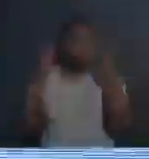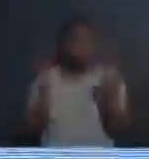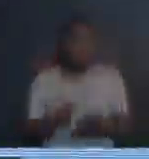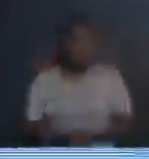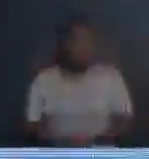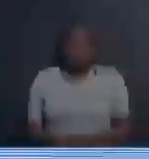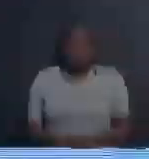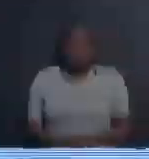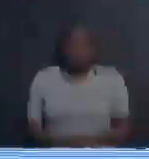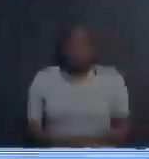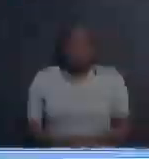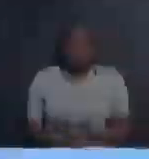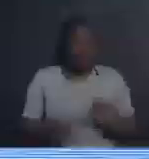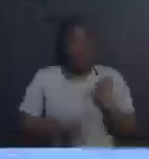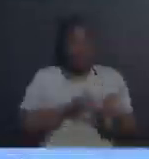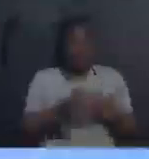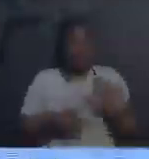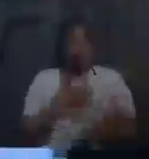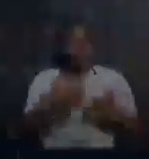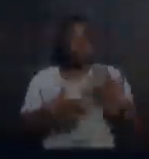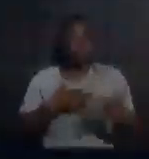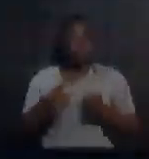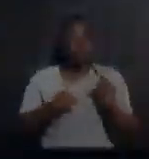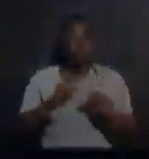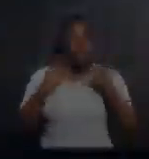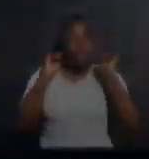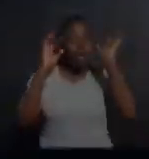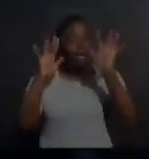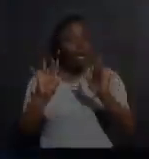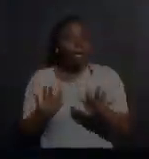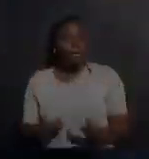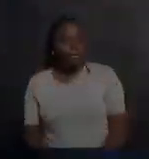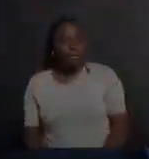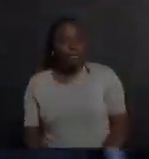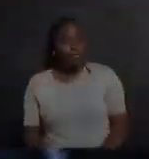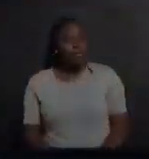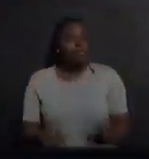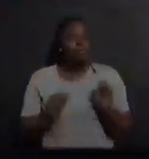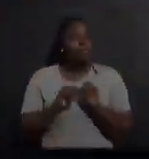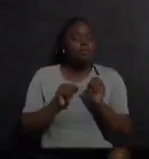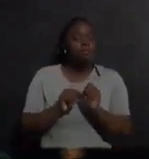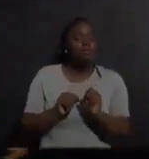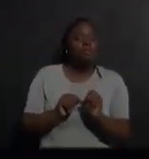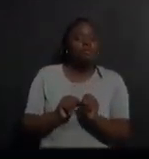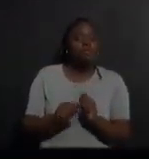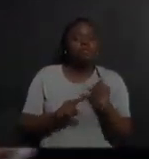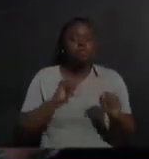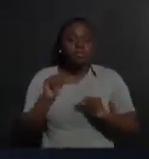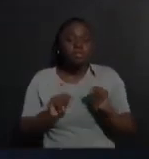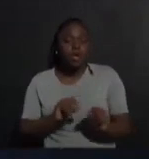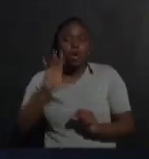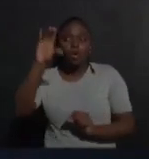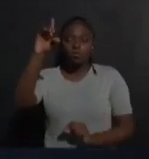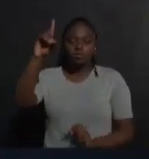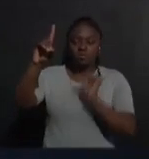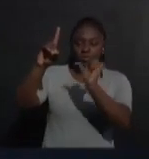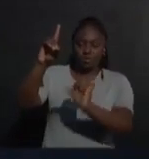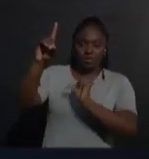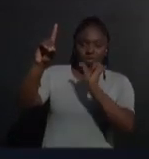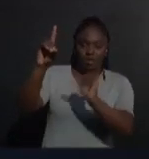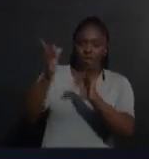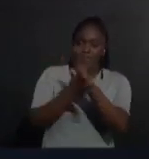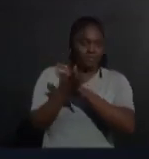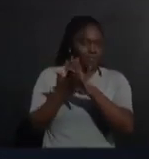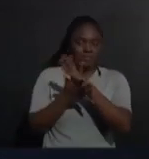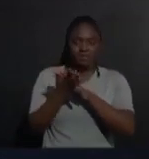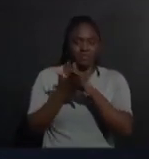Avivamento, gente, é quando a bênção não mexe com você. Avivamento é quando você não troca Deus por nada que Ele te